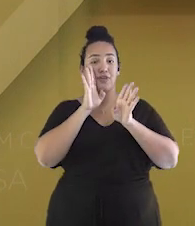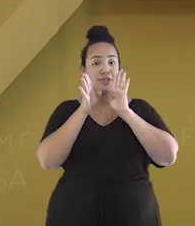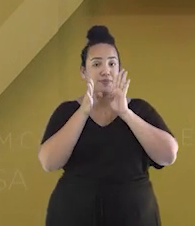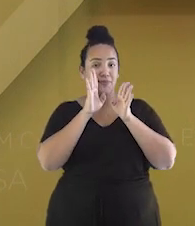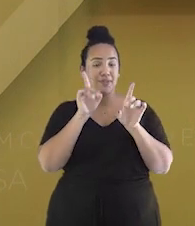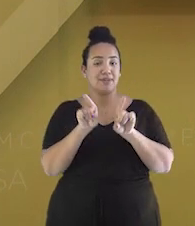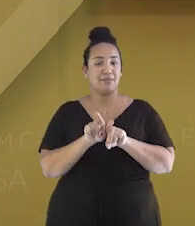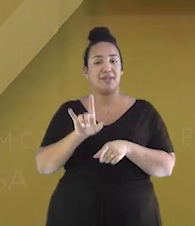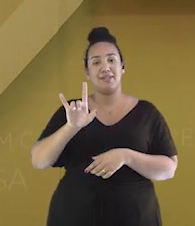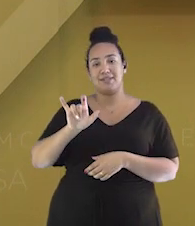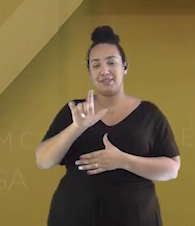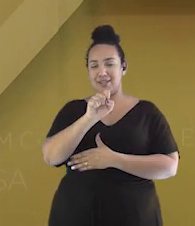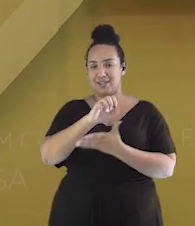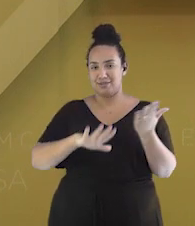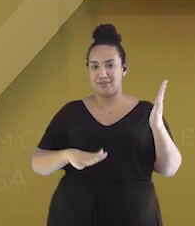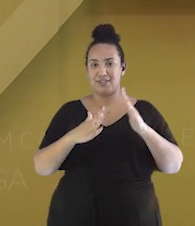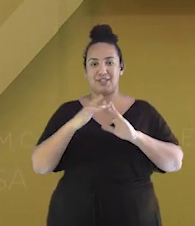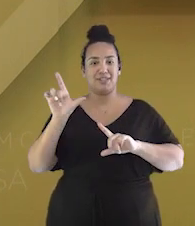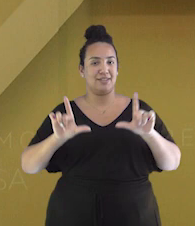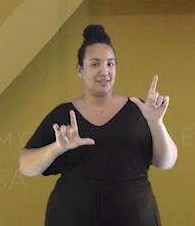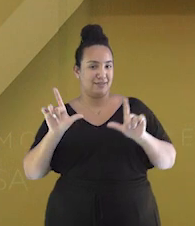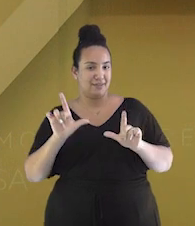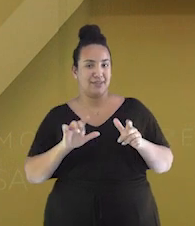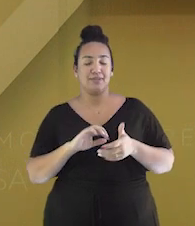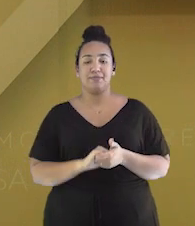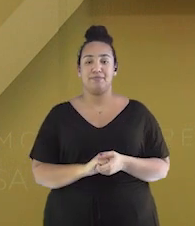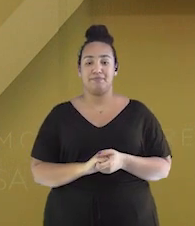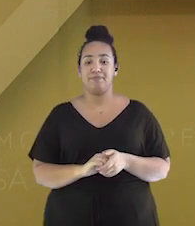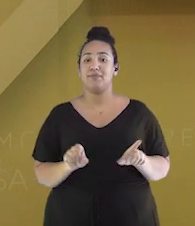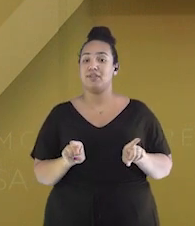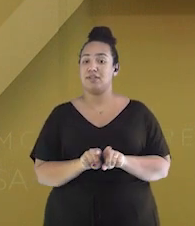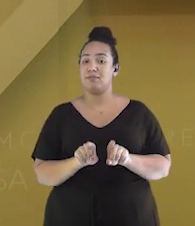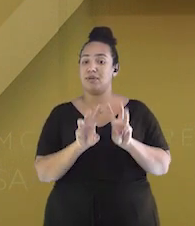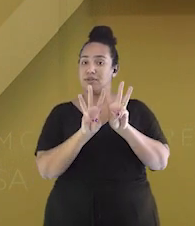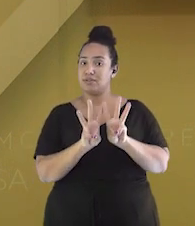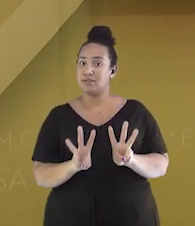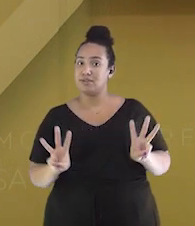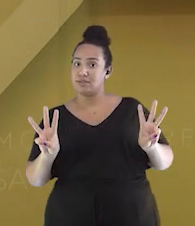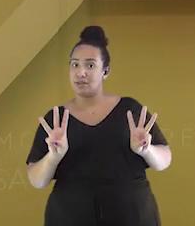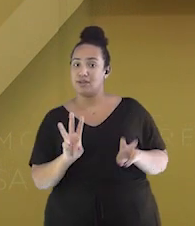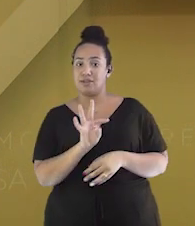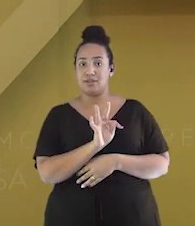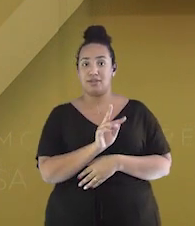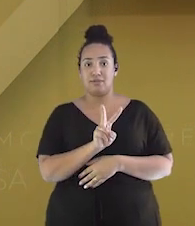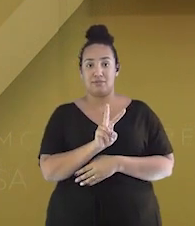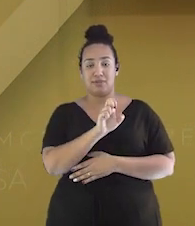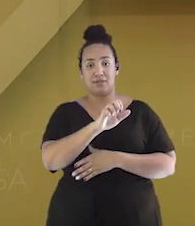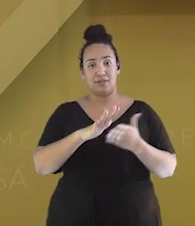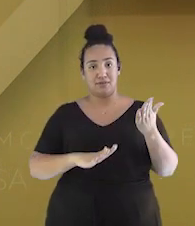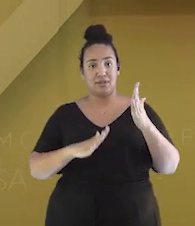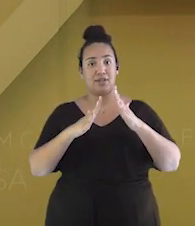e Instagram, @DV em Casa na TV. E acesse o nosso site,